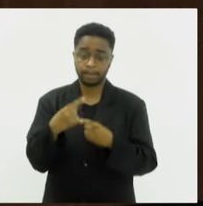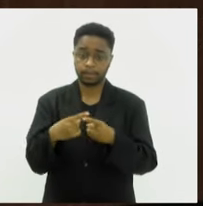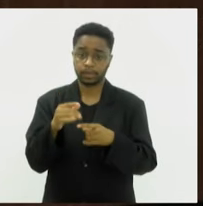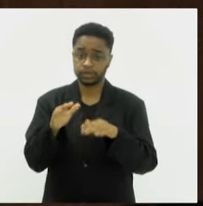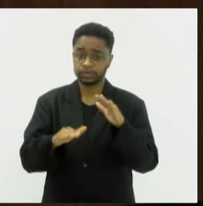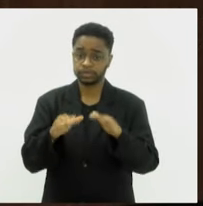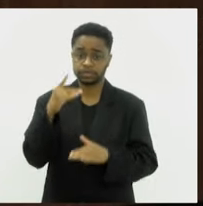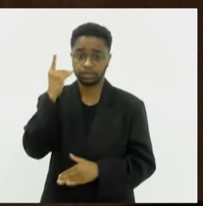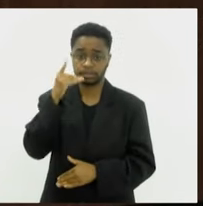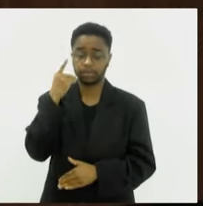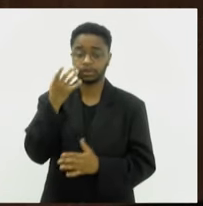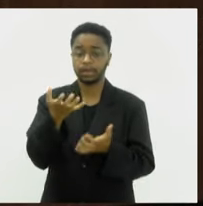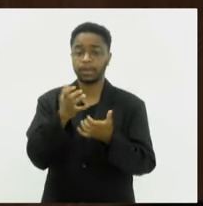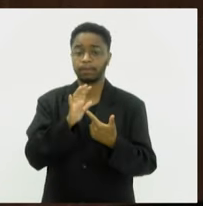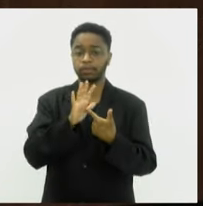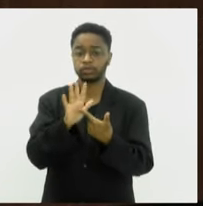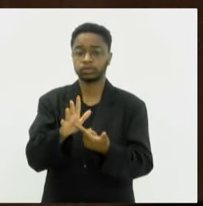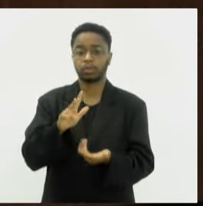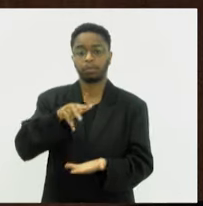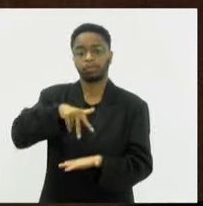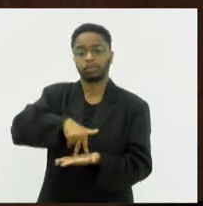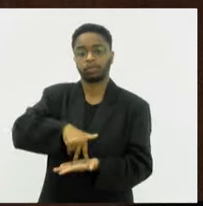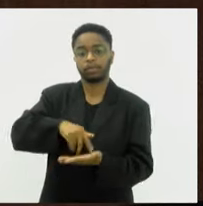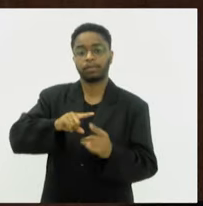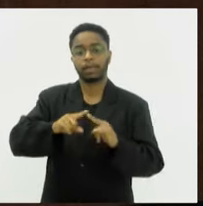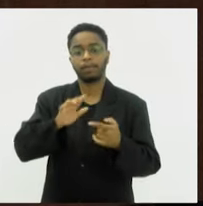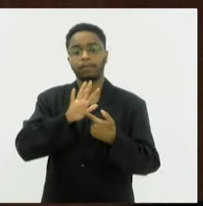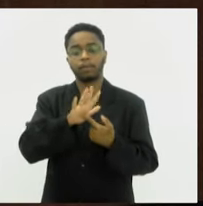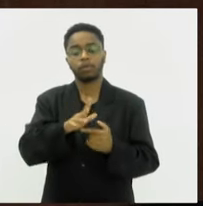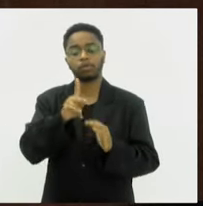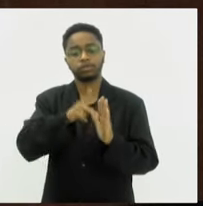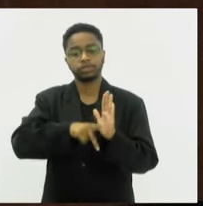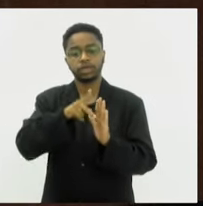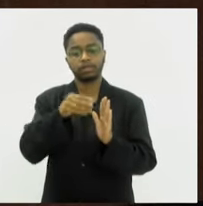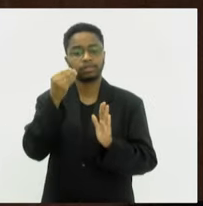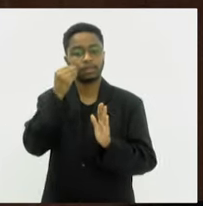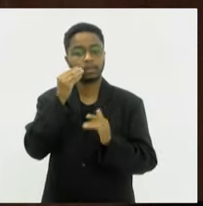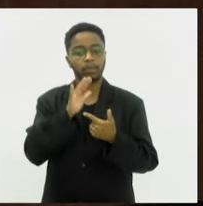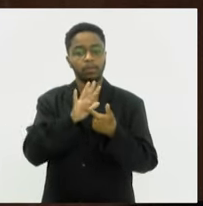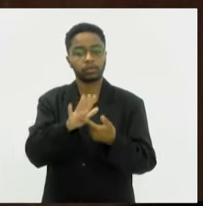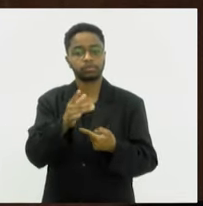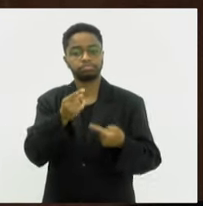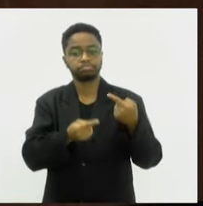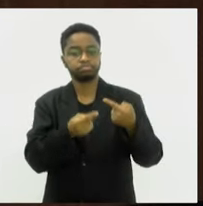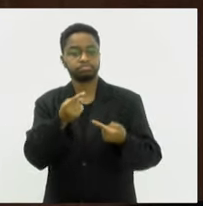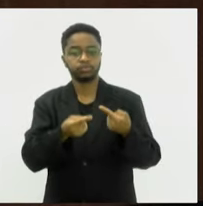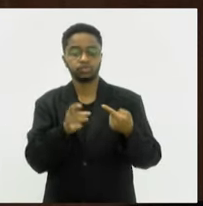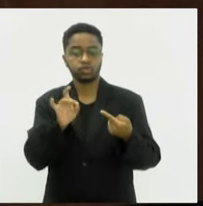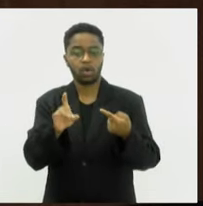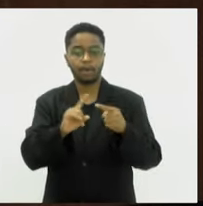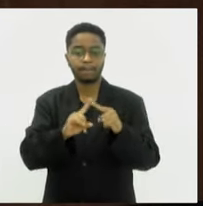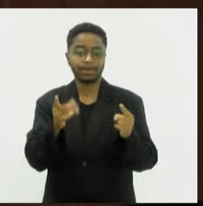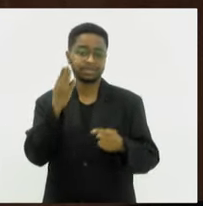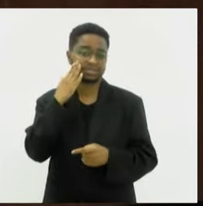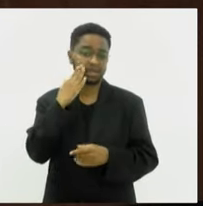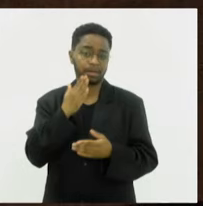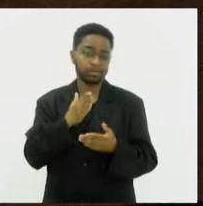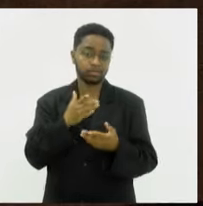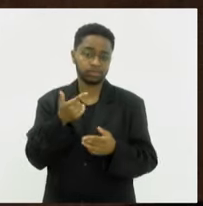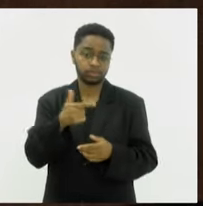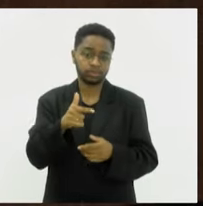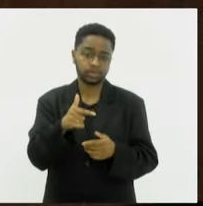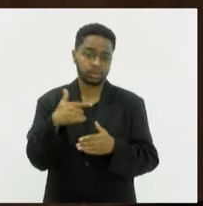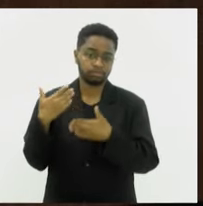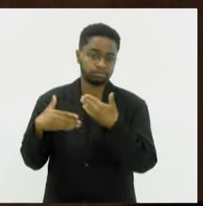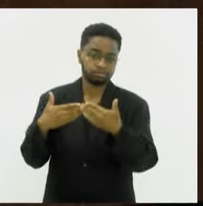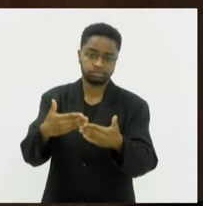deputado quer marcar uma posição, então ele apresenta o projeto para marcar uma posição política, discutir, etc. Mas ele sabe que não vai prosperar, então eu queria